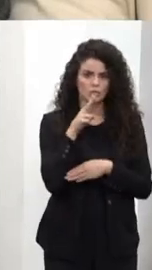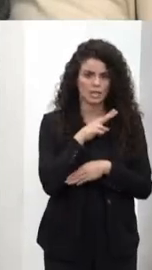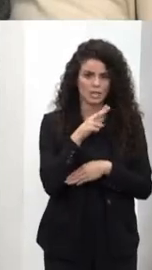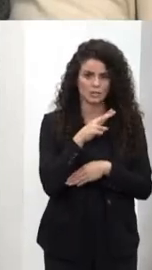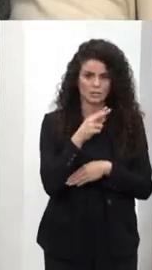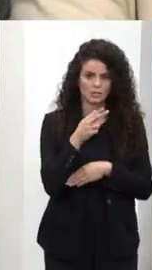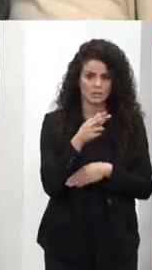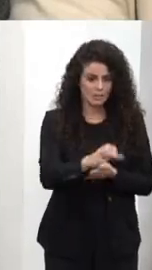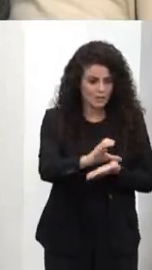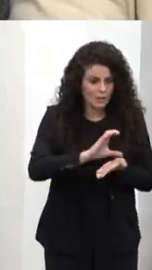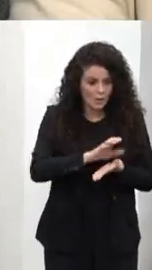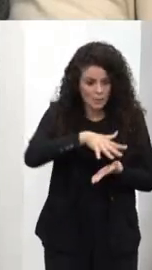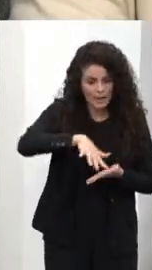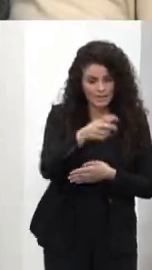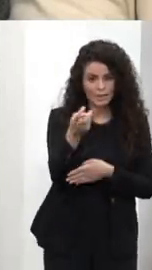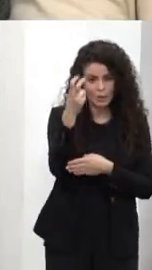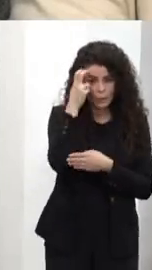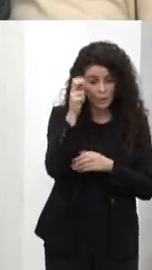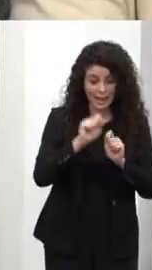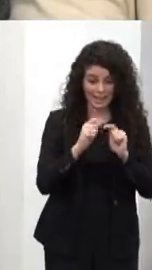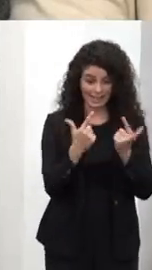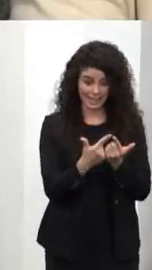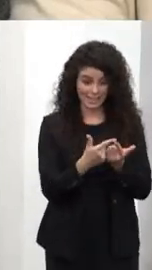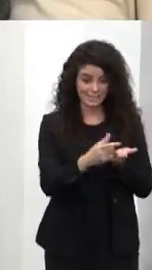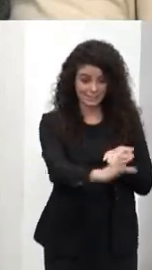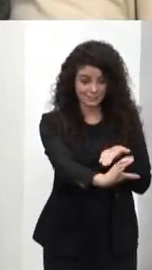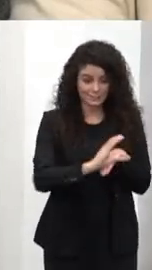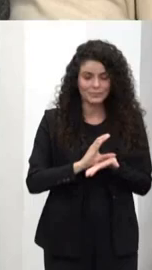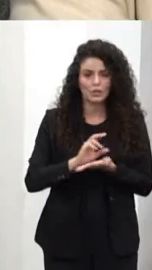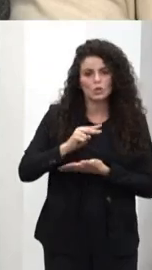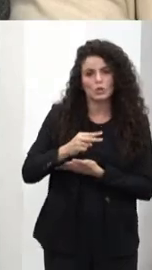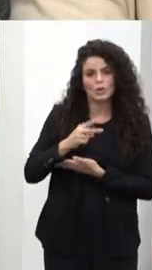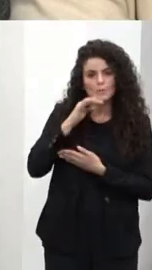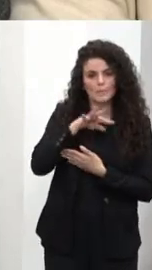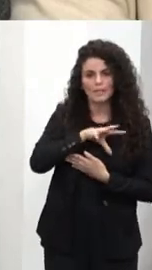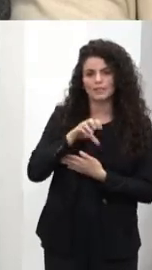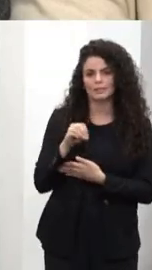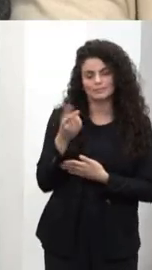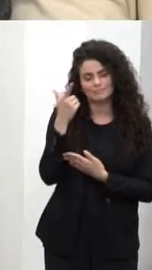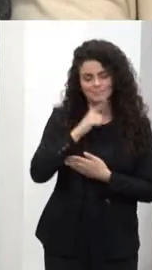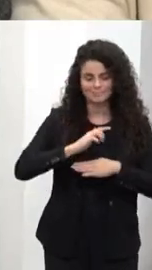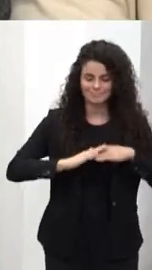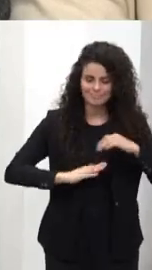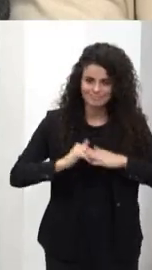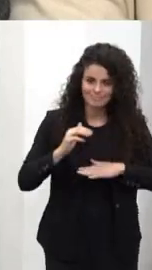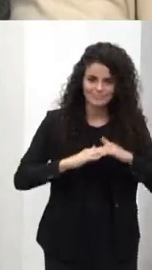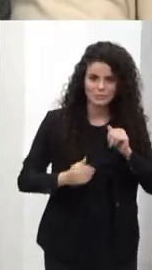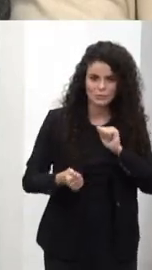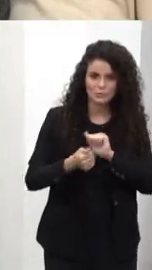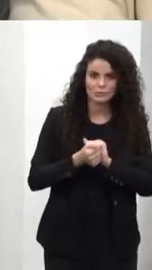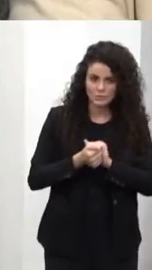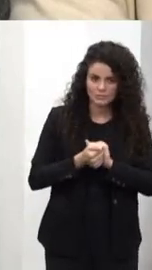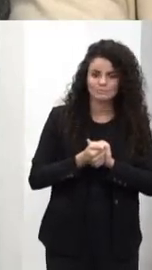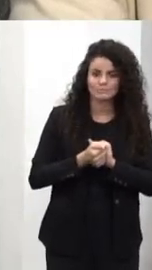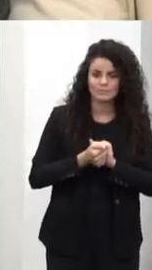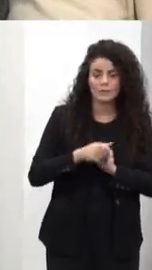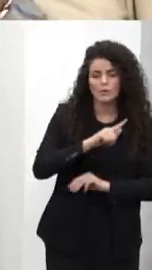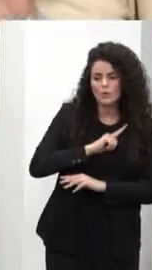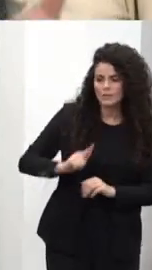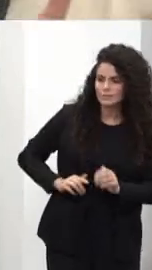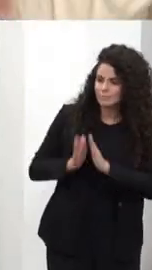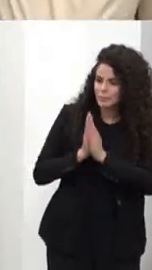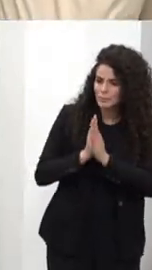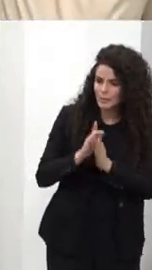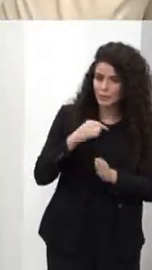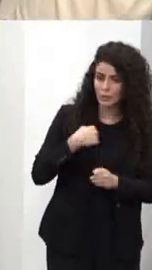orçamento da lesque 2 milhões Que foi construído Governador nós colocamos dois o senhor coloca dois